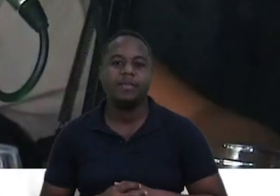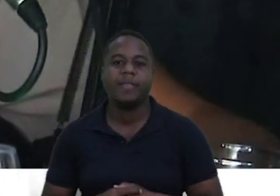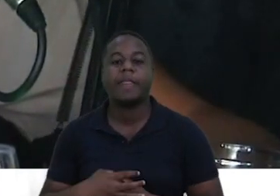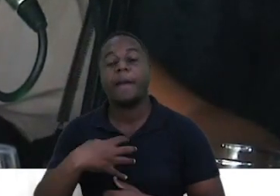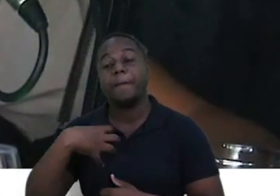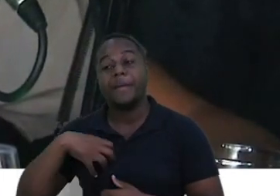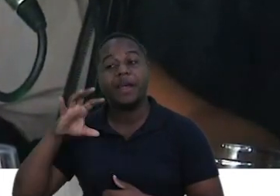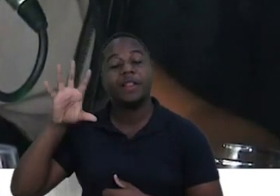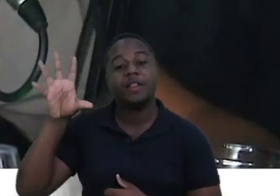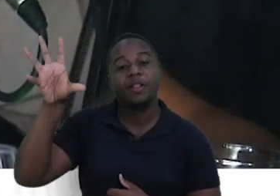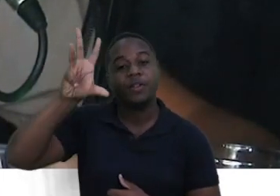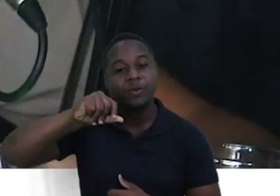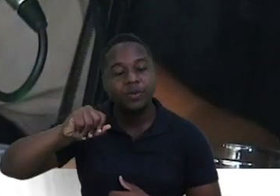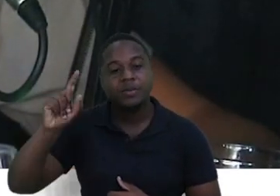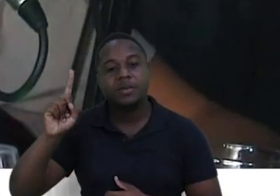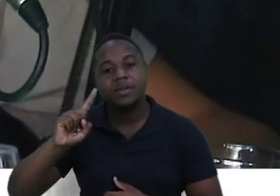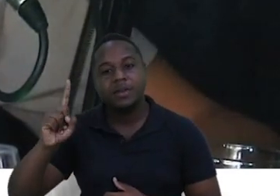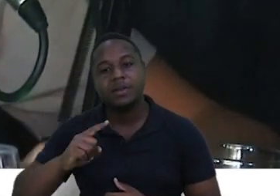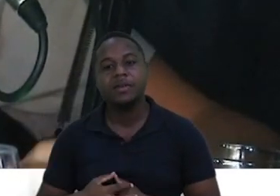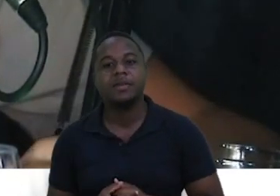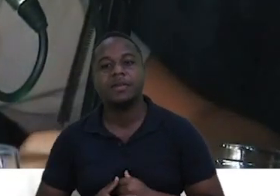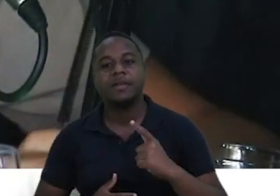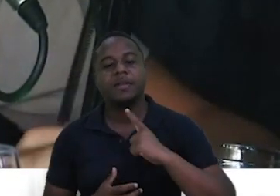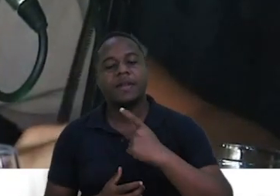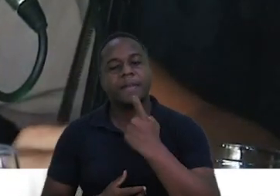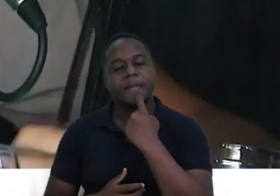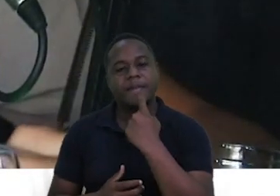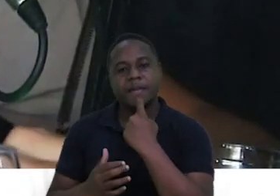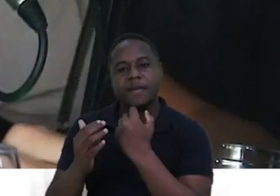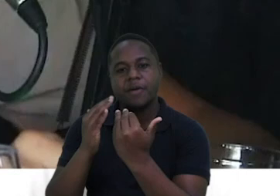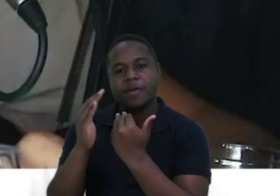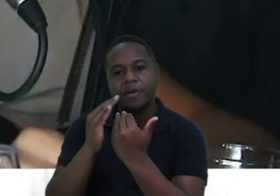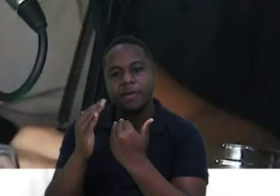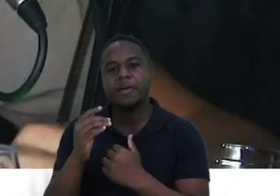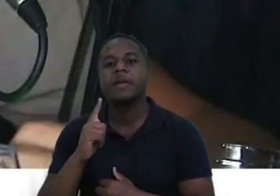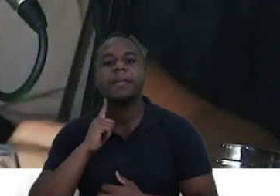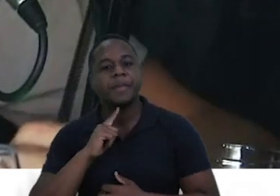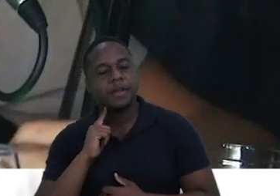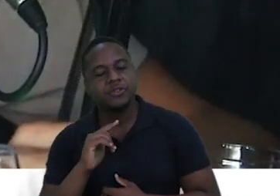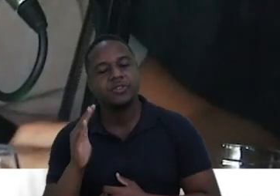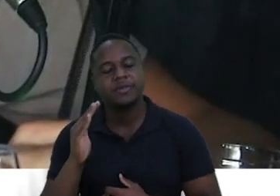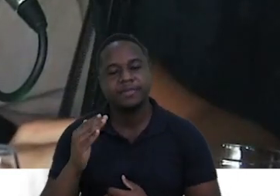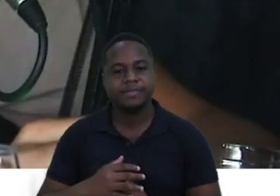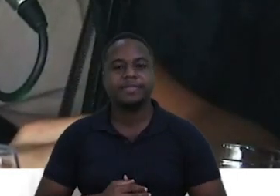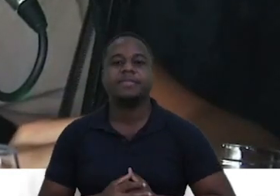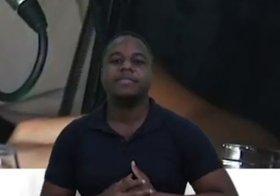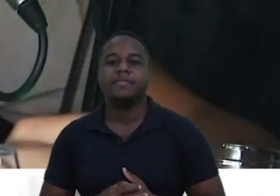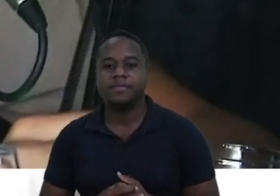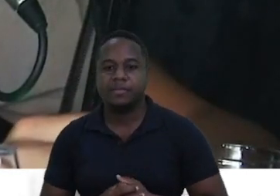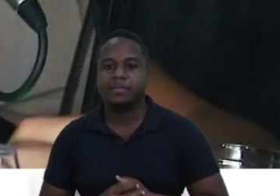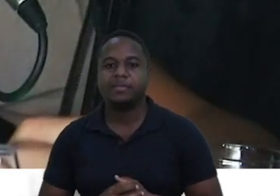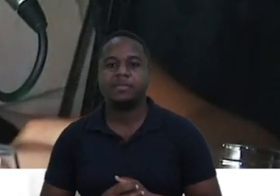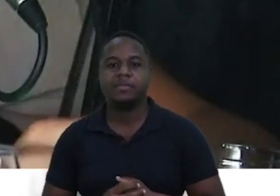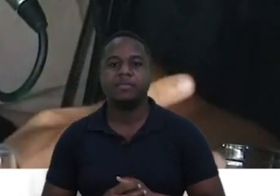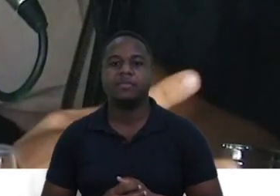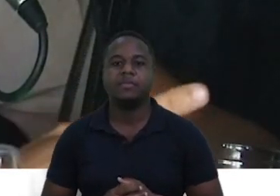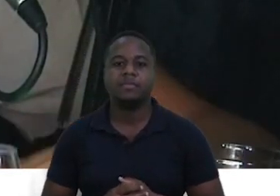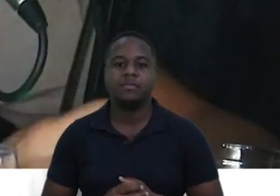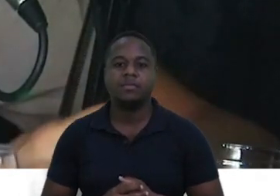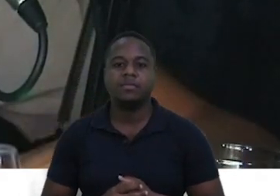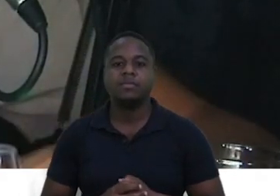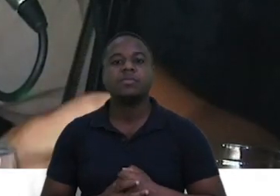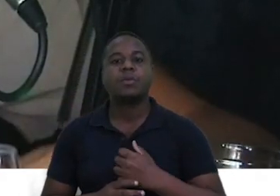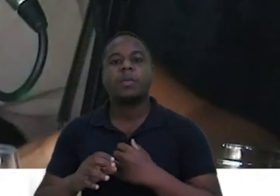né? É aquela micro-região ali que, inclusive, está muito próxima da divisa com Minas. Sim. E